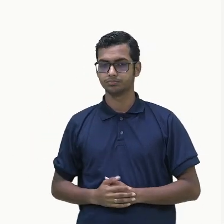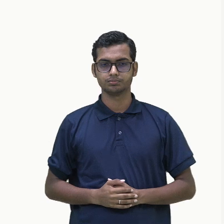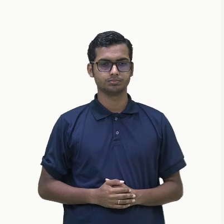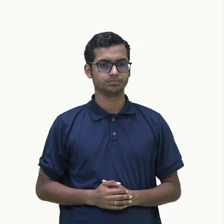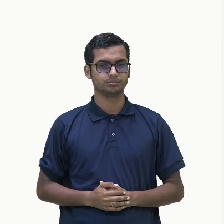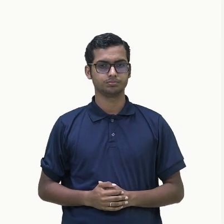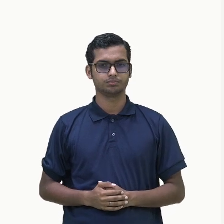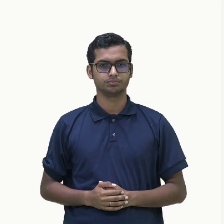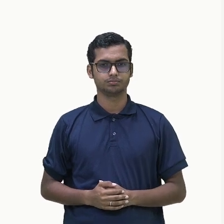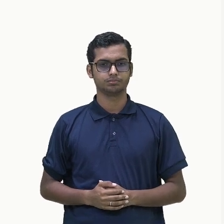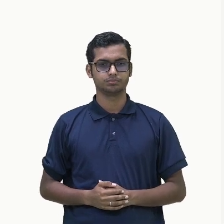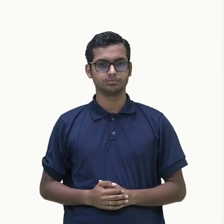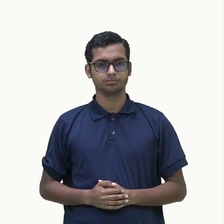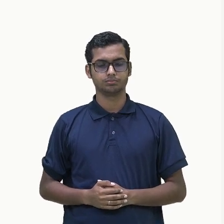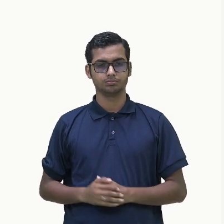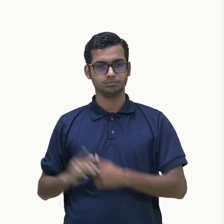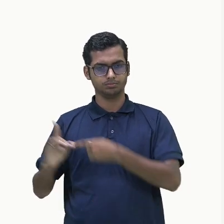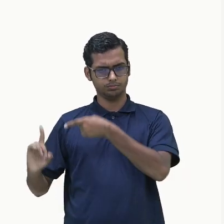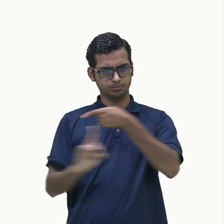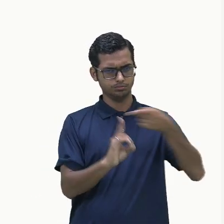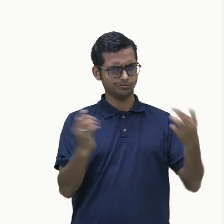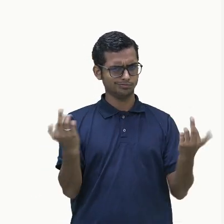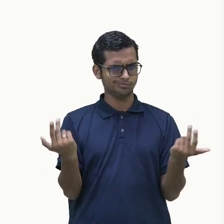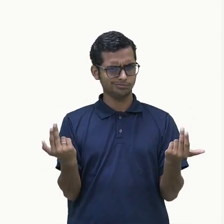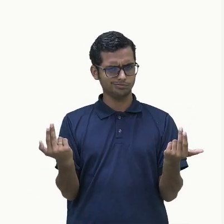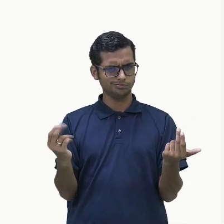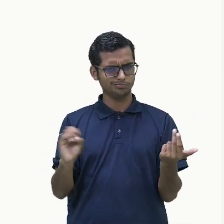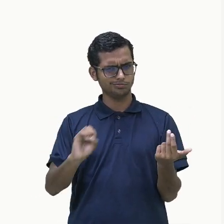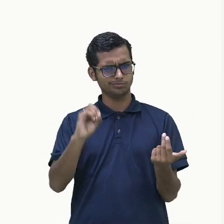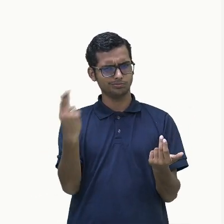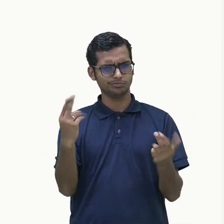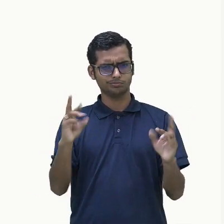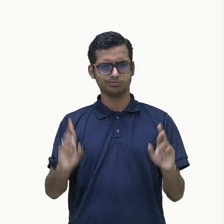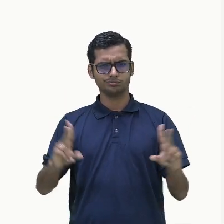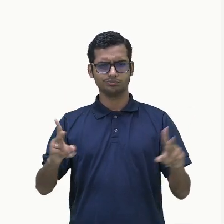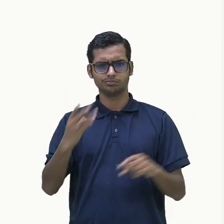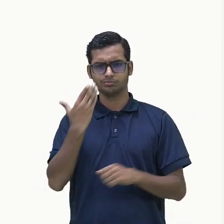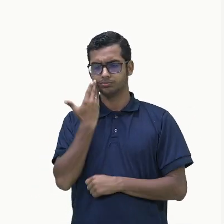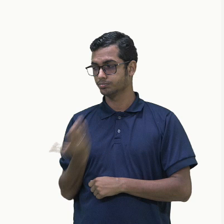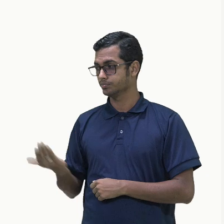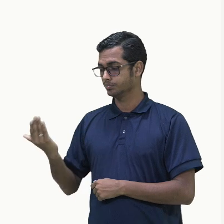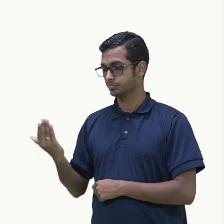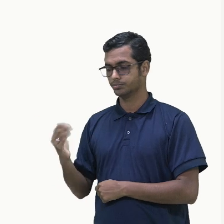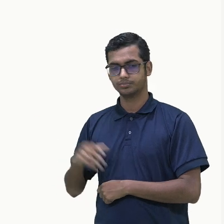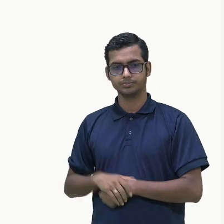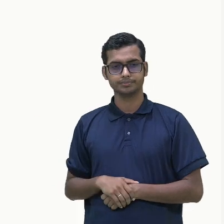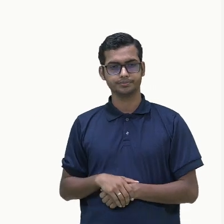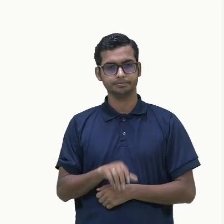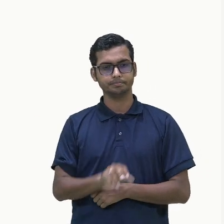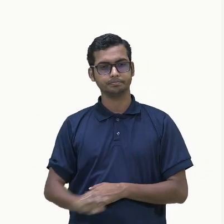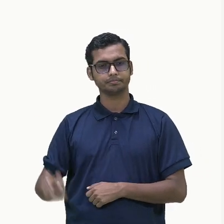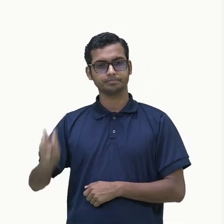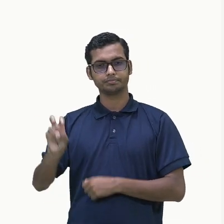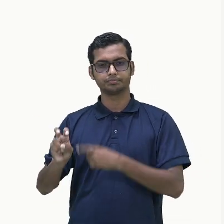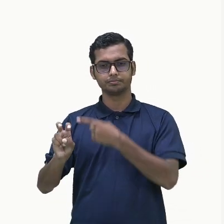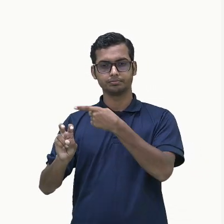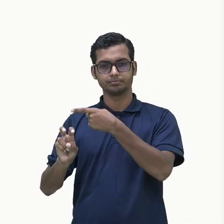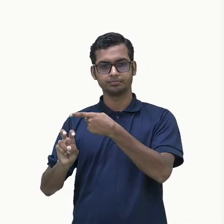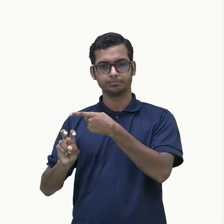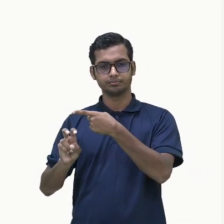Os denominadores são iguais ou diferentes? São iguais, então vou multiplicar. 10 vezes 5,